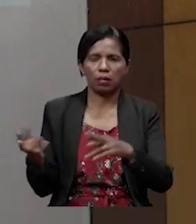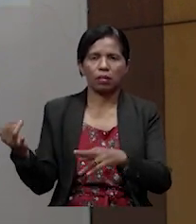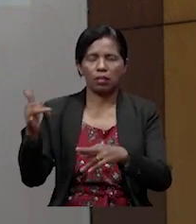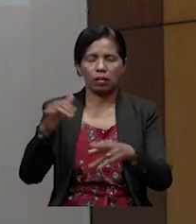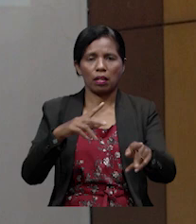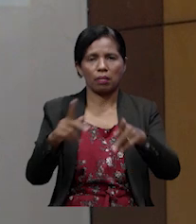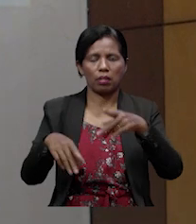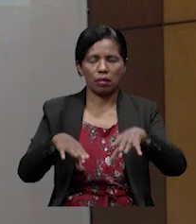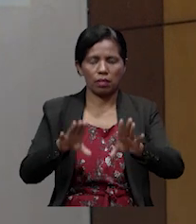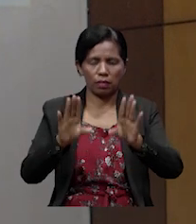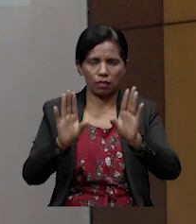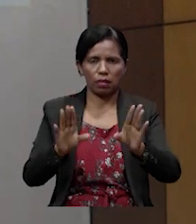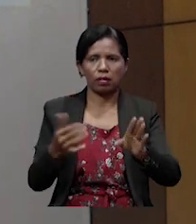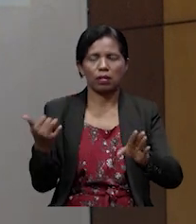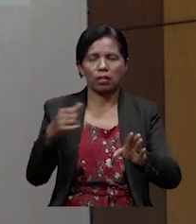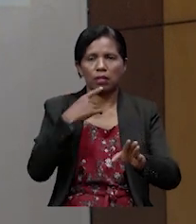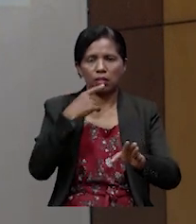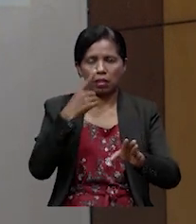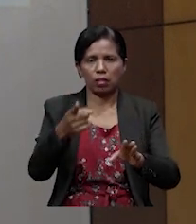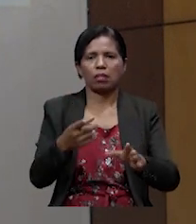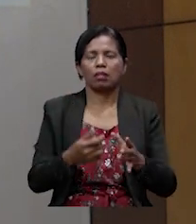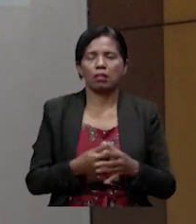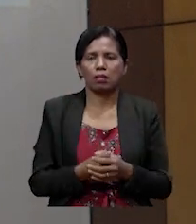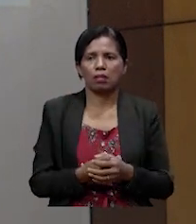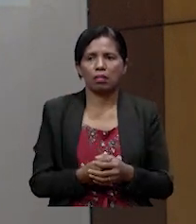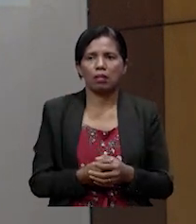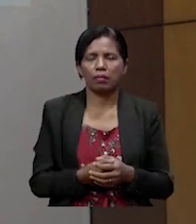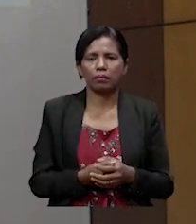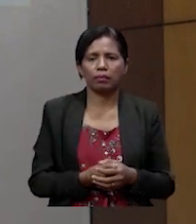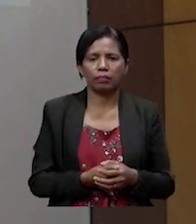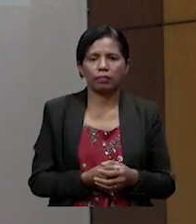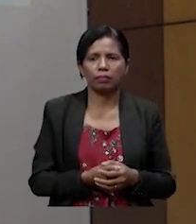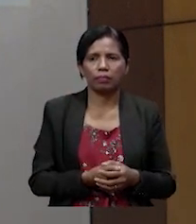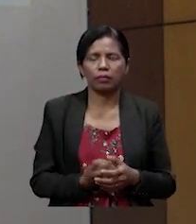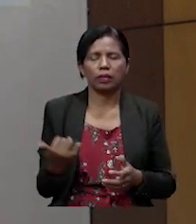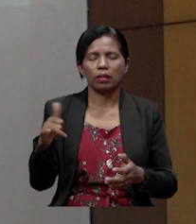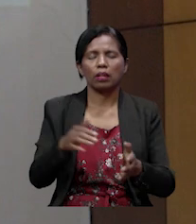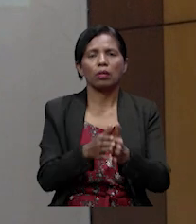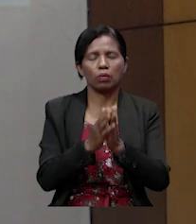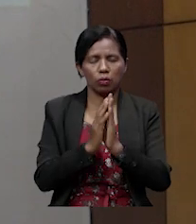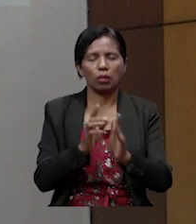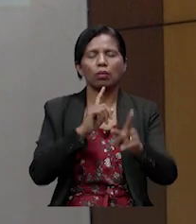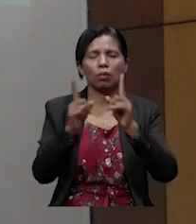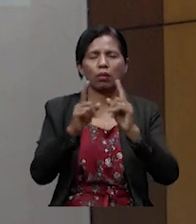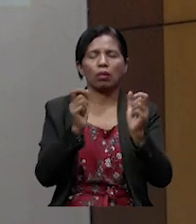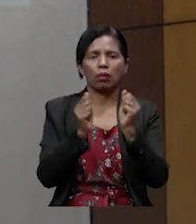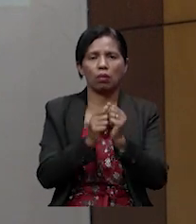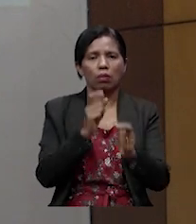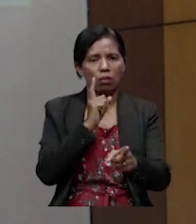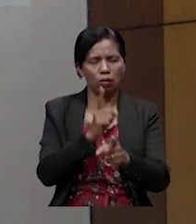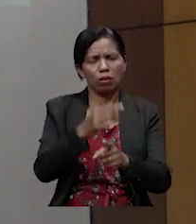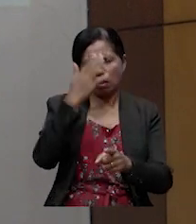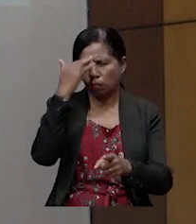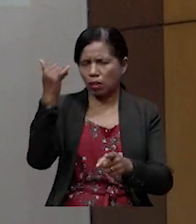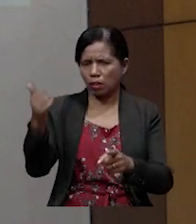comercio ki ko an sene sira questiona bot makaros ba asunto irene sira husu explicação tamba saida maka